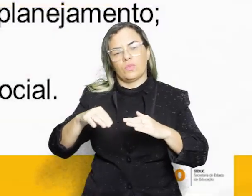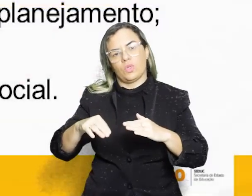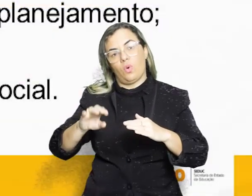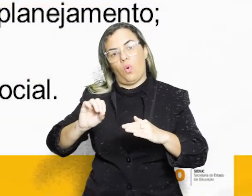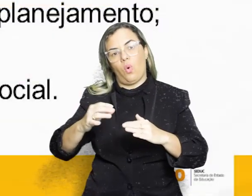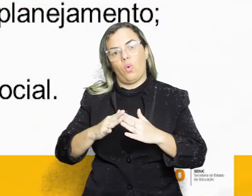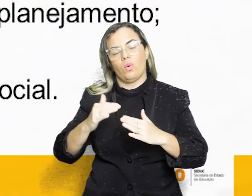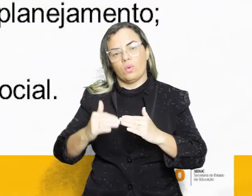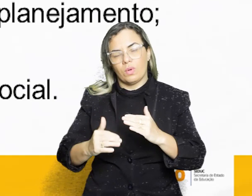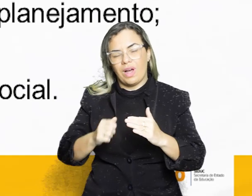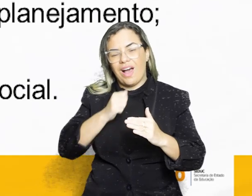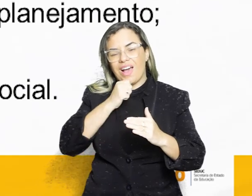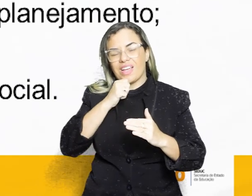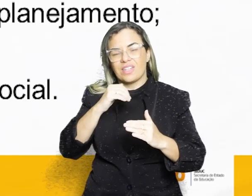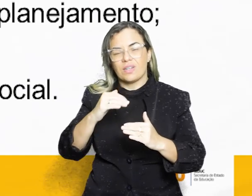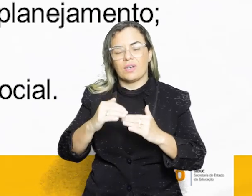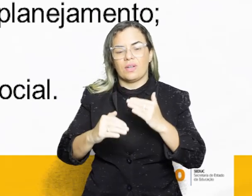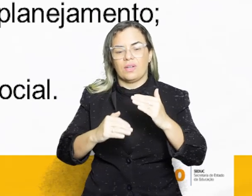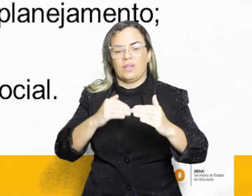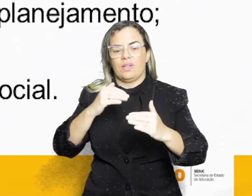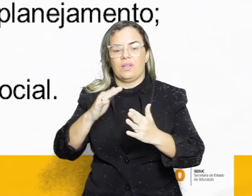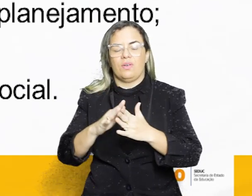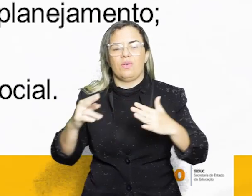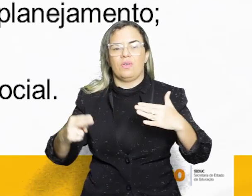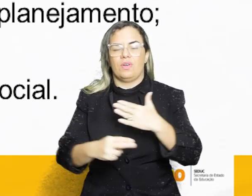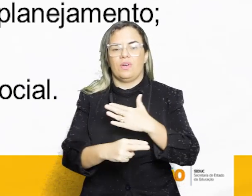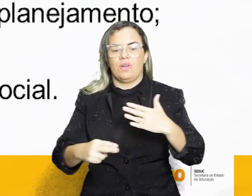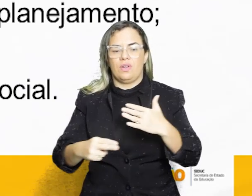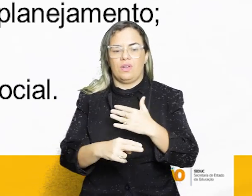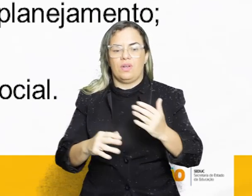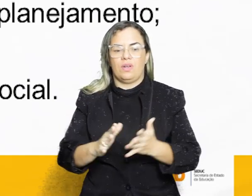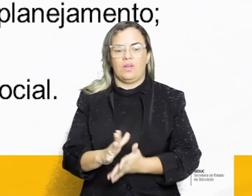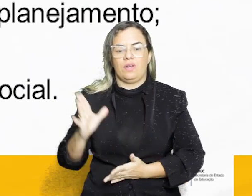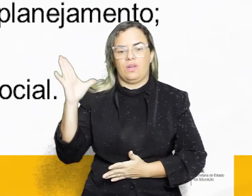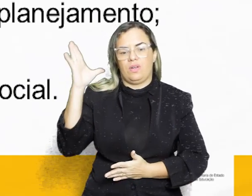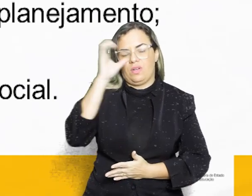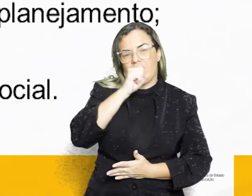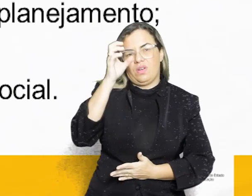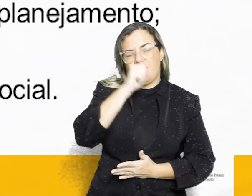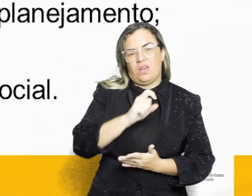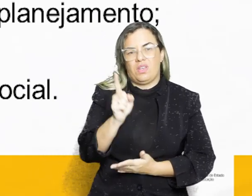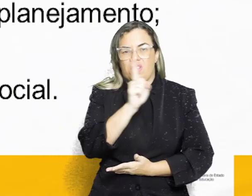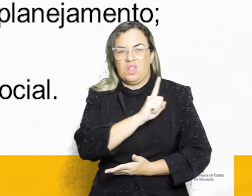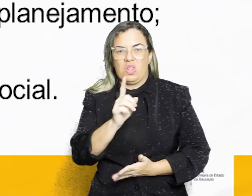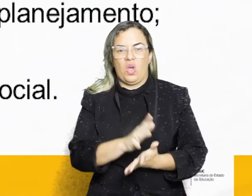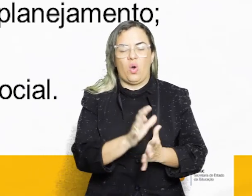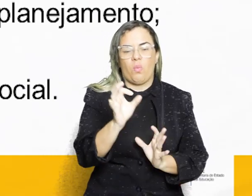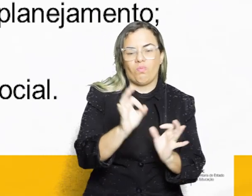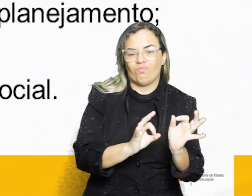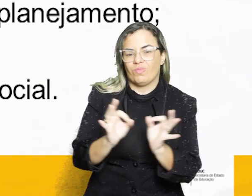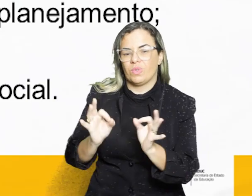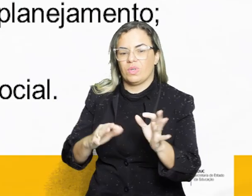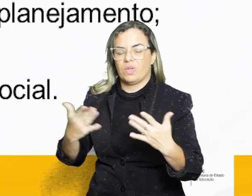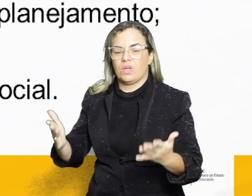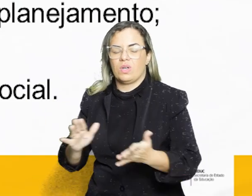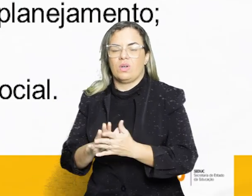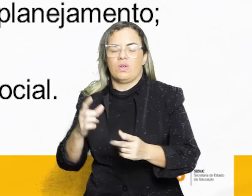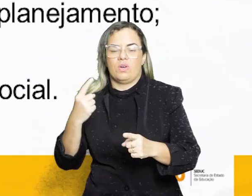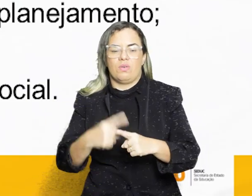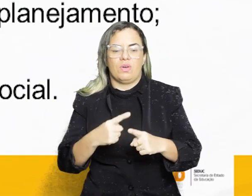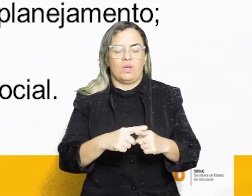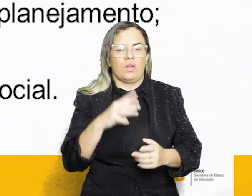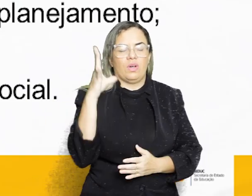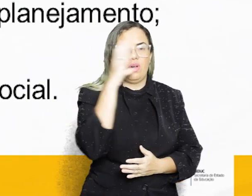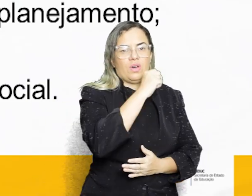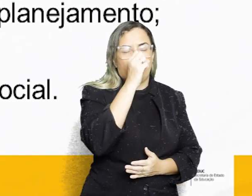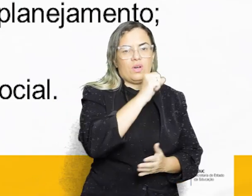país emergente, nós dizemos que a sua urbanização foi rápida e não planejada. Rápida por quê, Marcos? Porque quando vamos